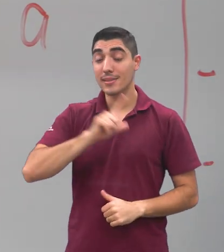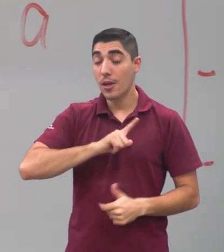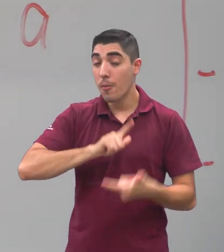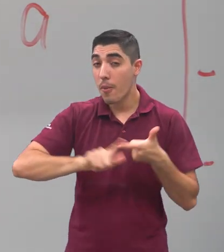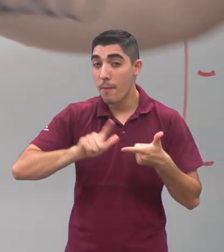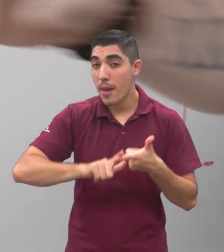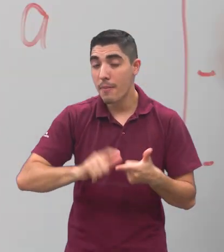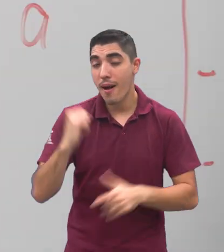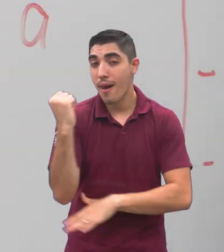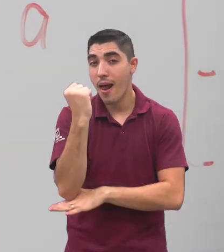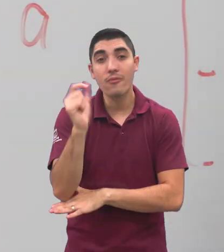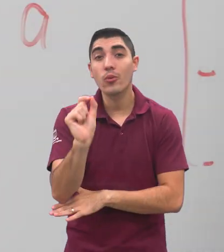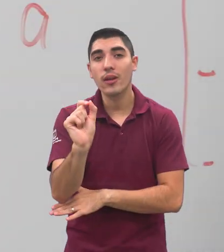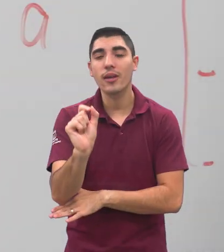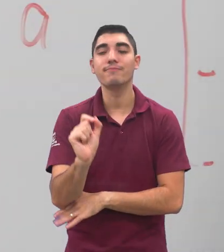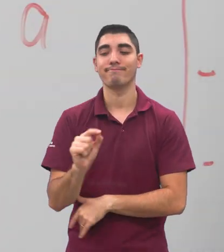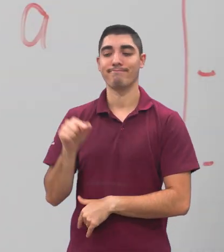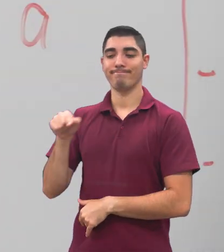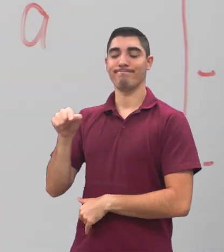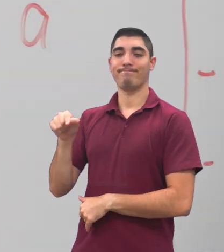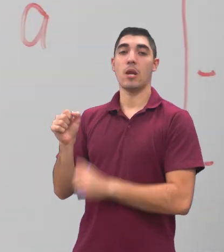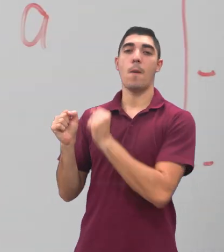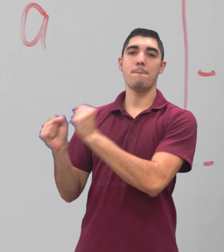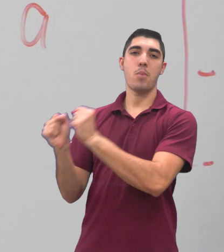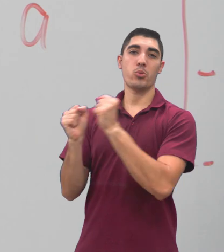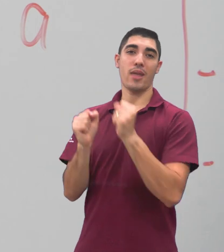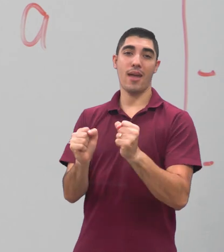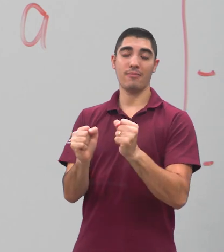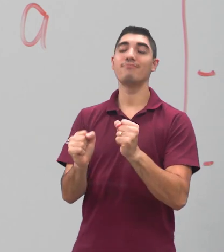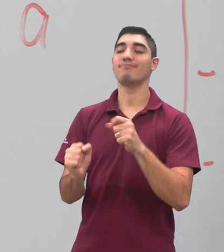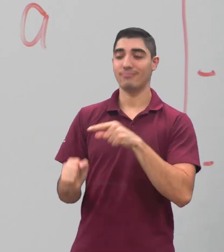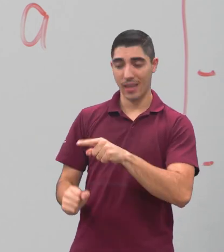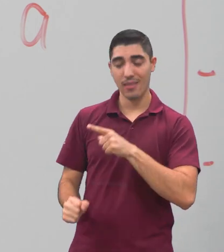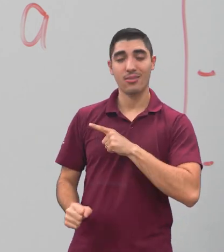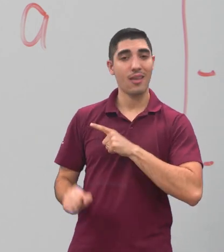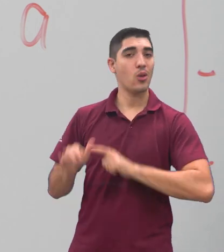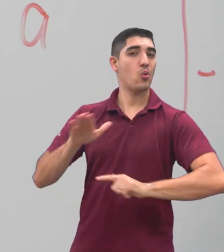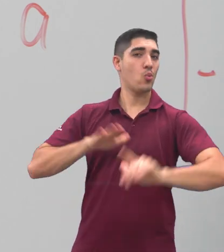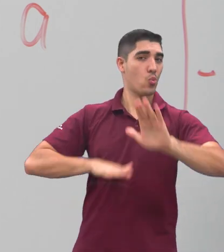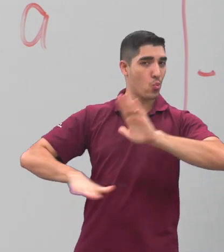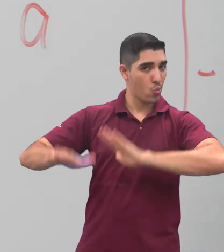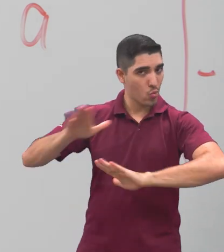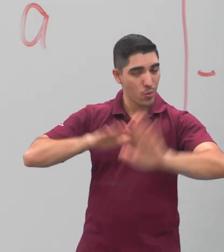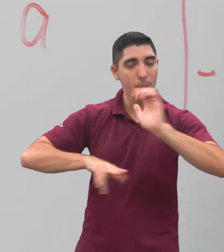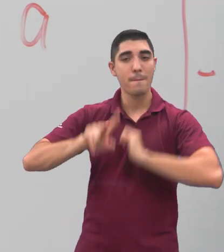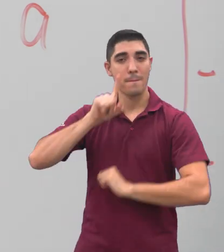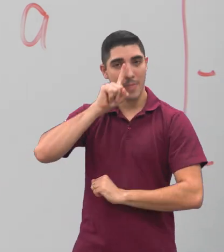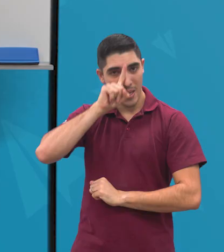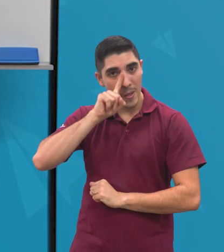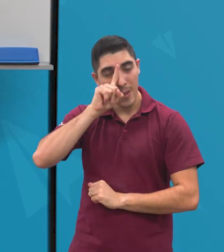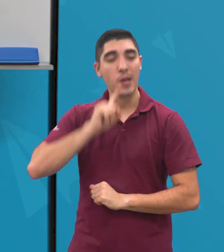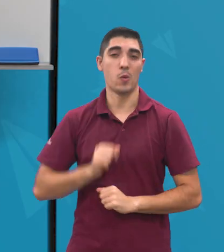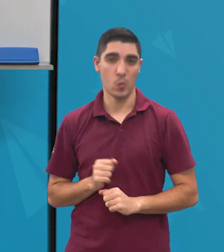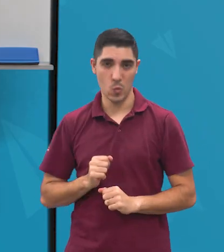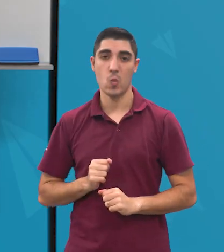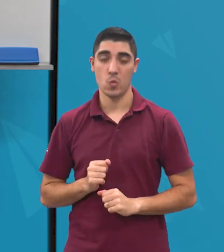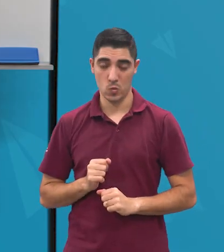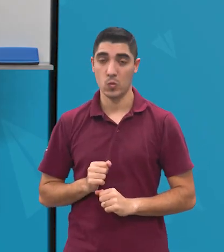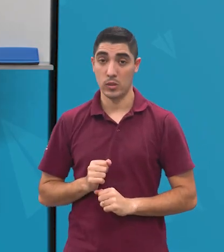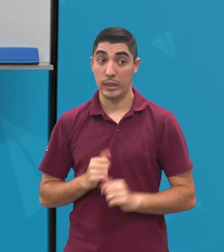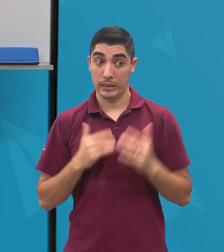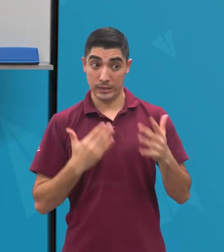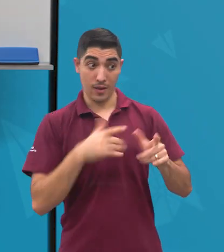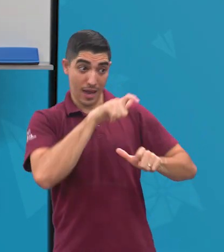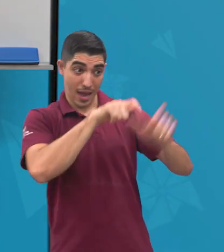do poder, dos perigos muitas vezes associados ao poder e, portanto, aos cuidados que os